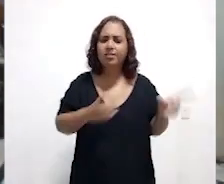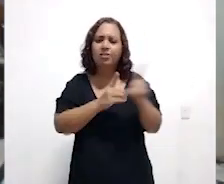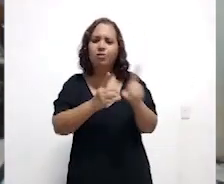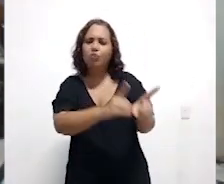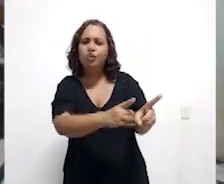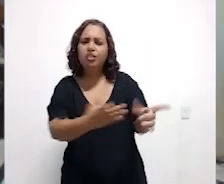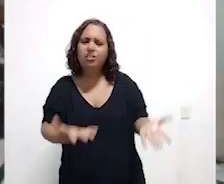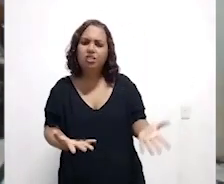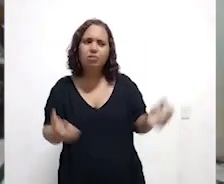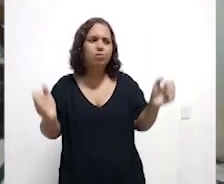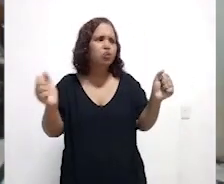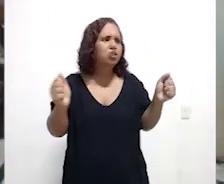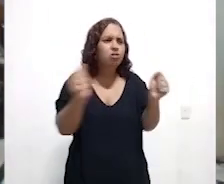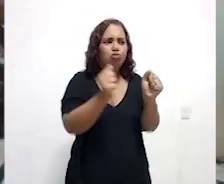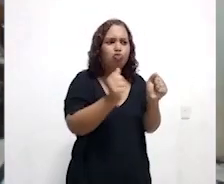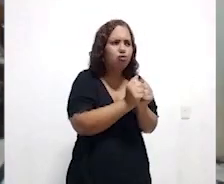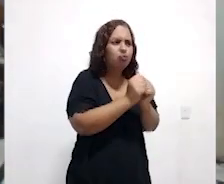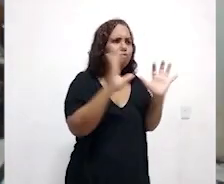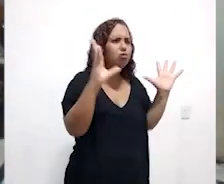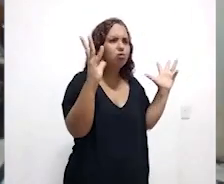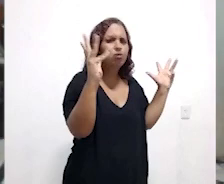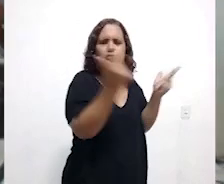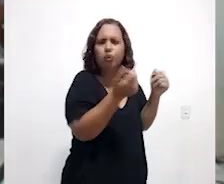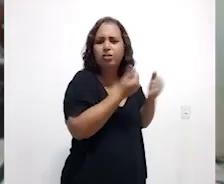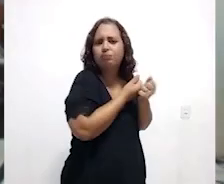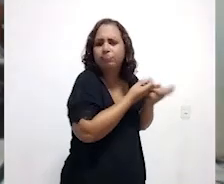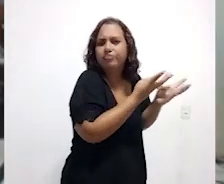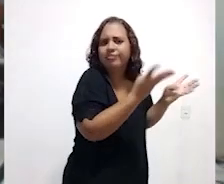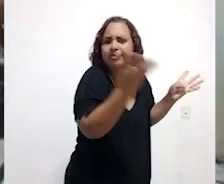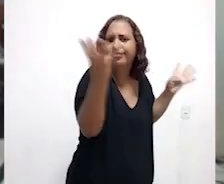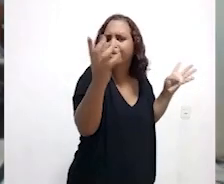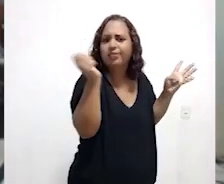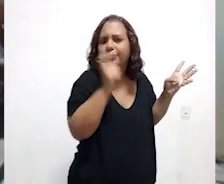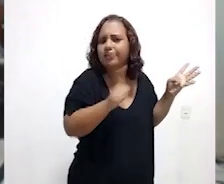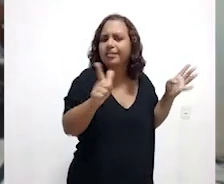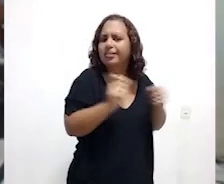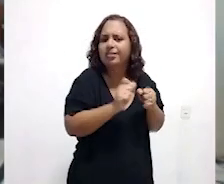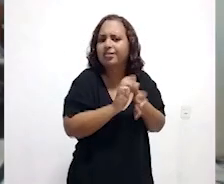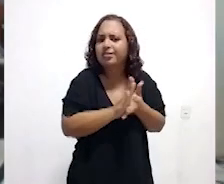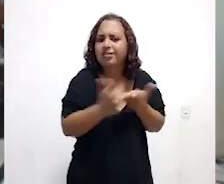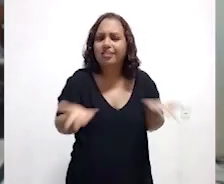os outros, com a multidão que estava próxima,